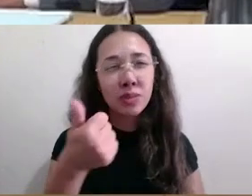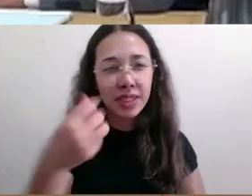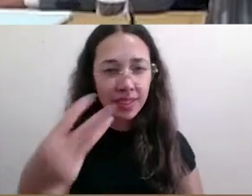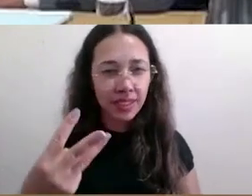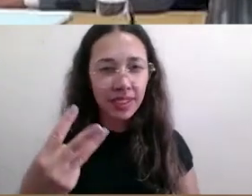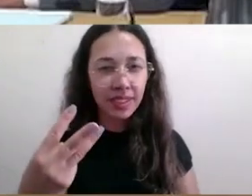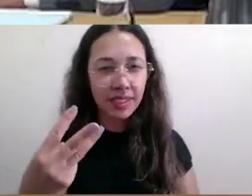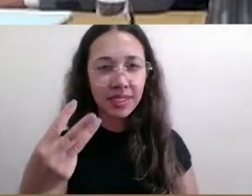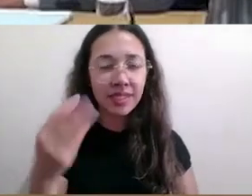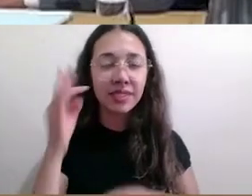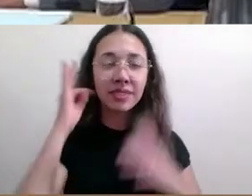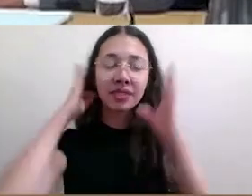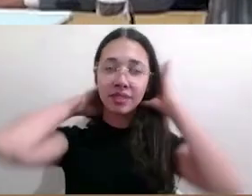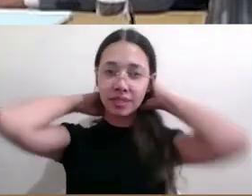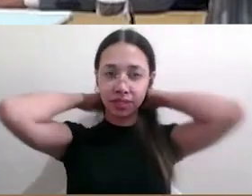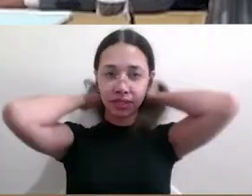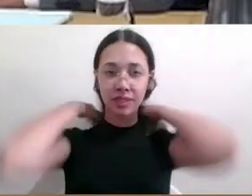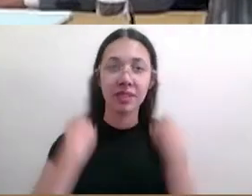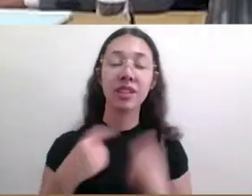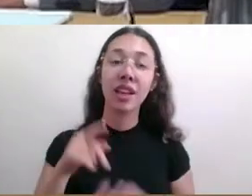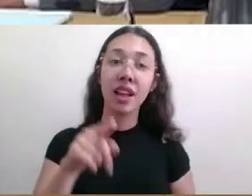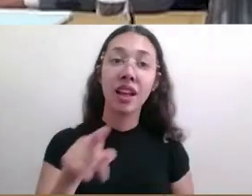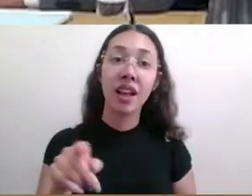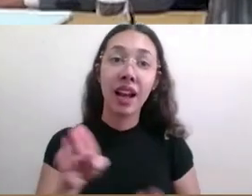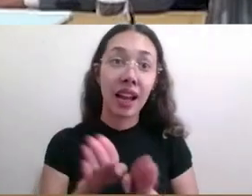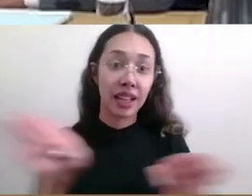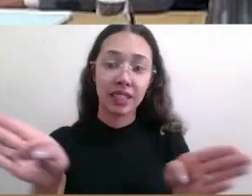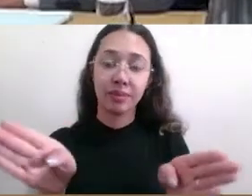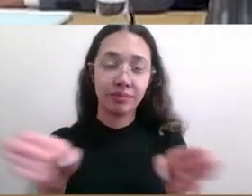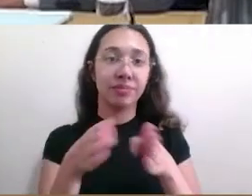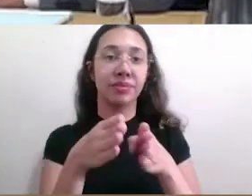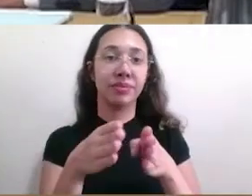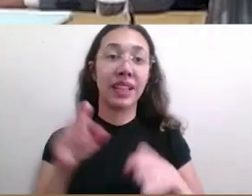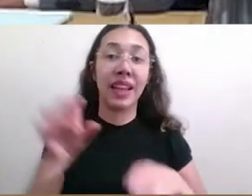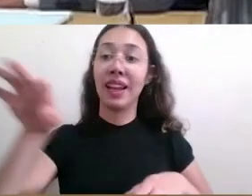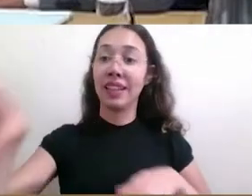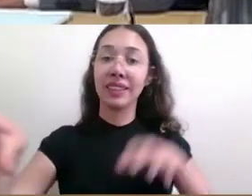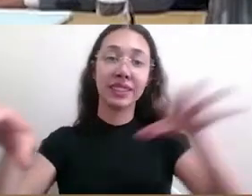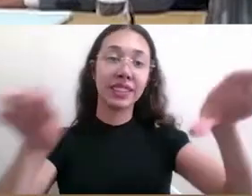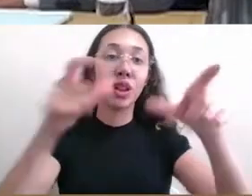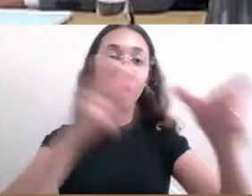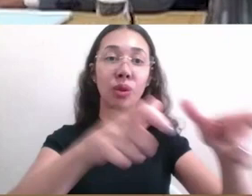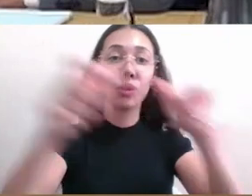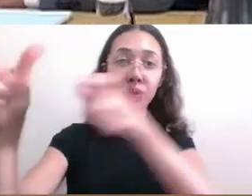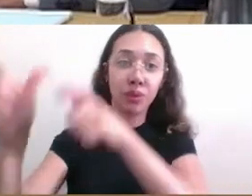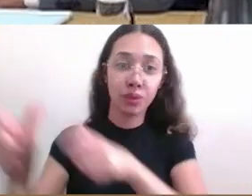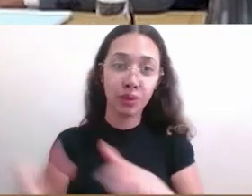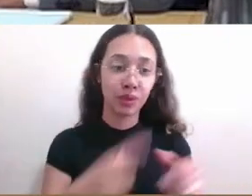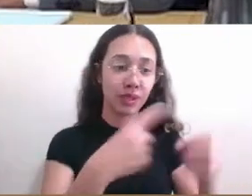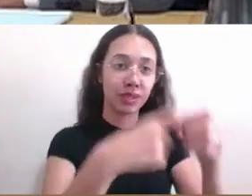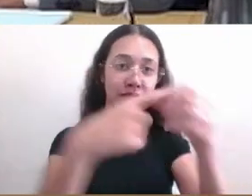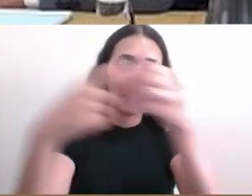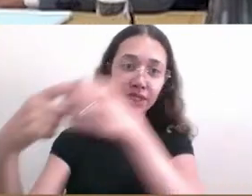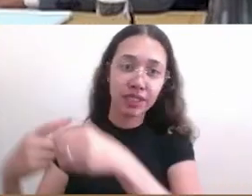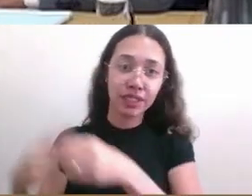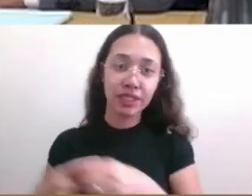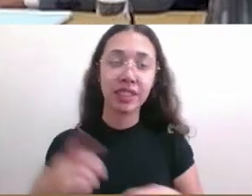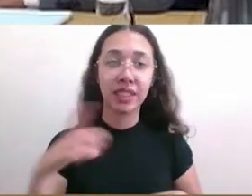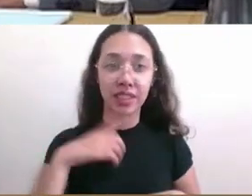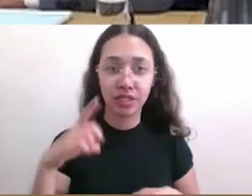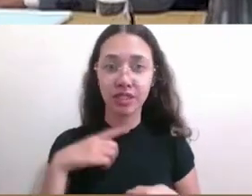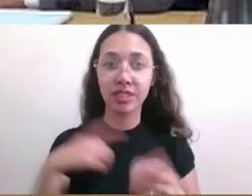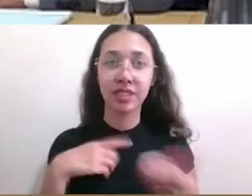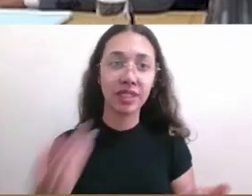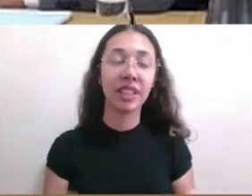jurisdição foram sobrepostos. Então, cada cidade teve que ser estudada. Sabe aquele trabalho de formiguinha, hoje é a ADEG,